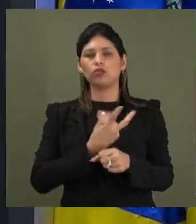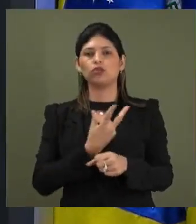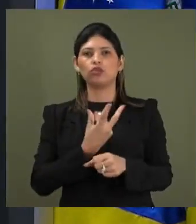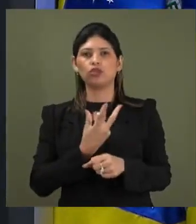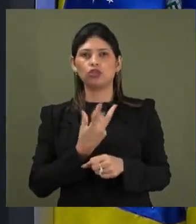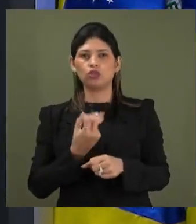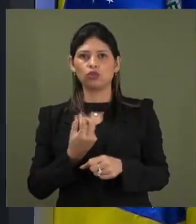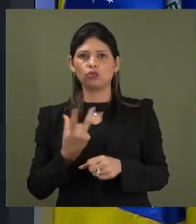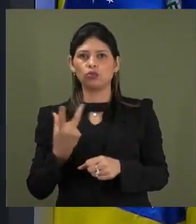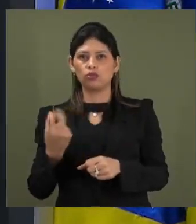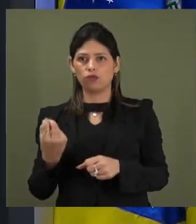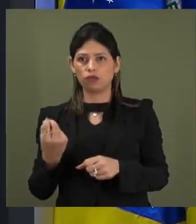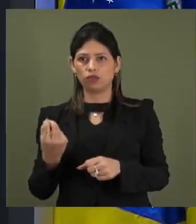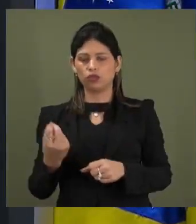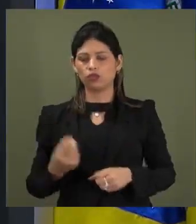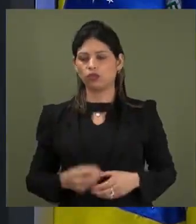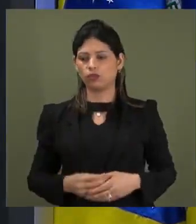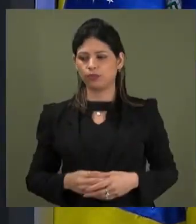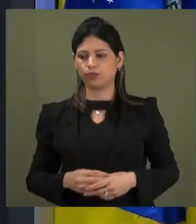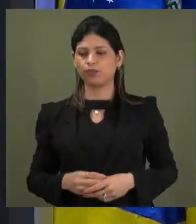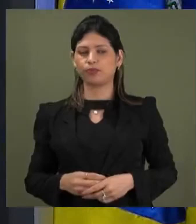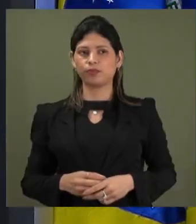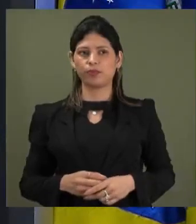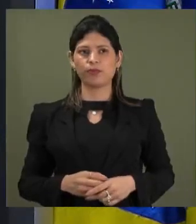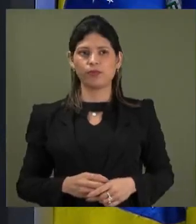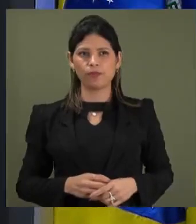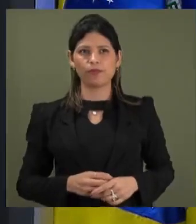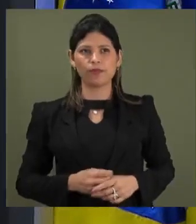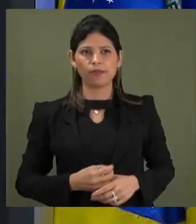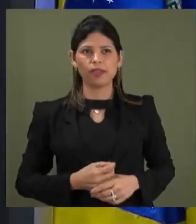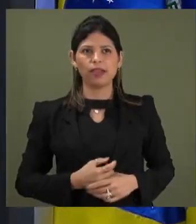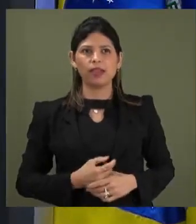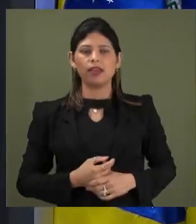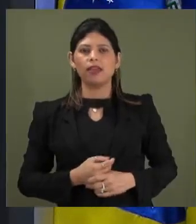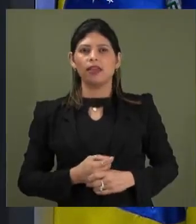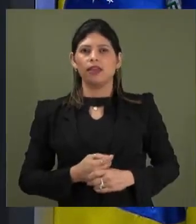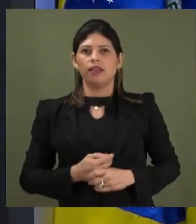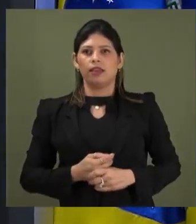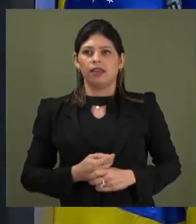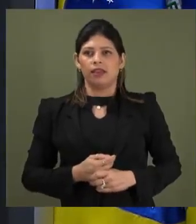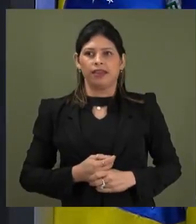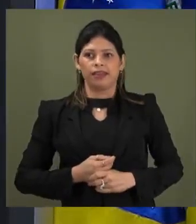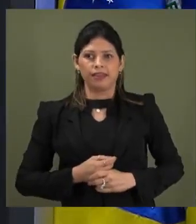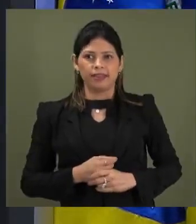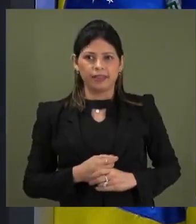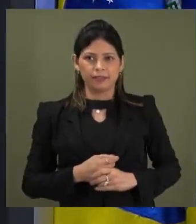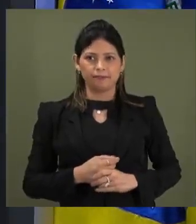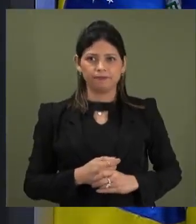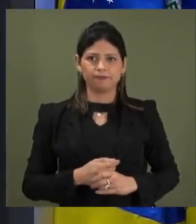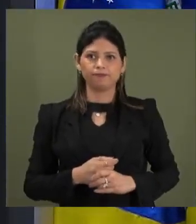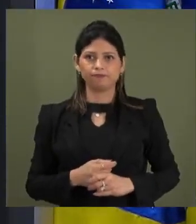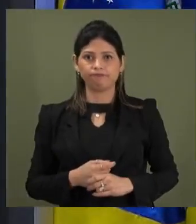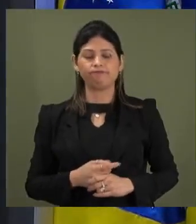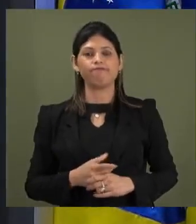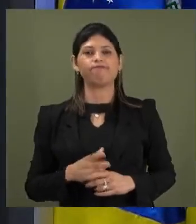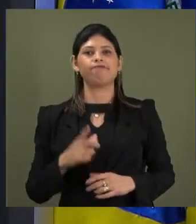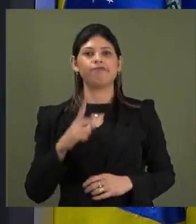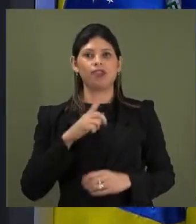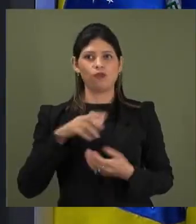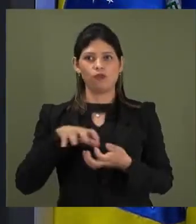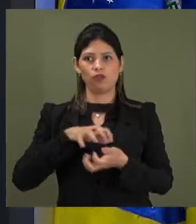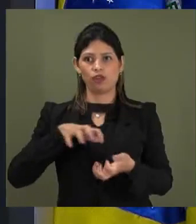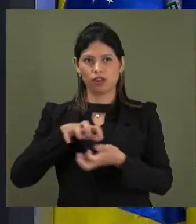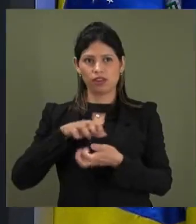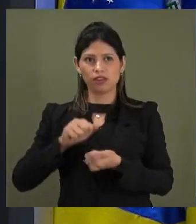e 20 agora O mais grave depois de tanta crise finalmente foi